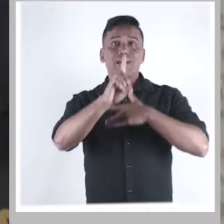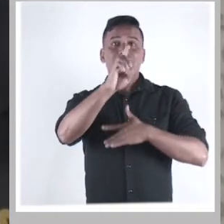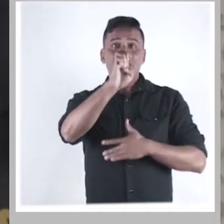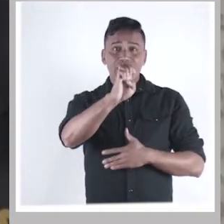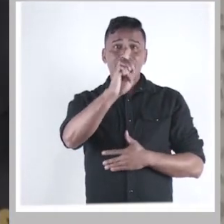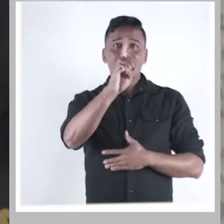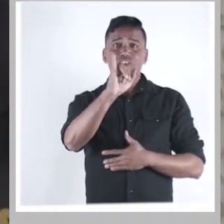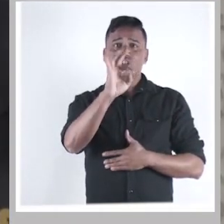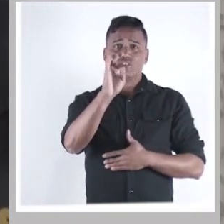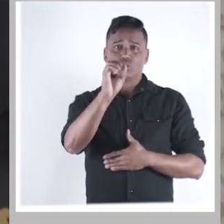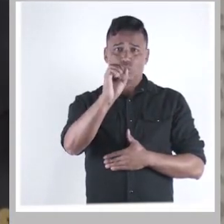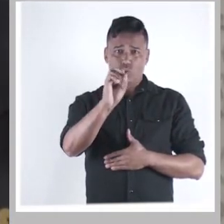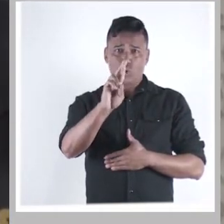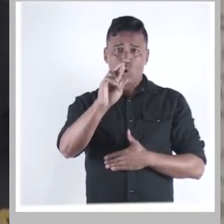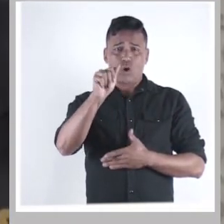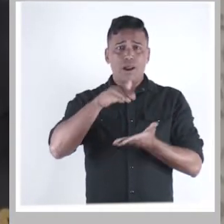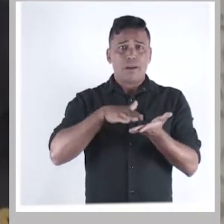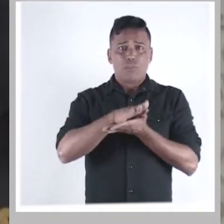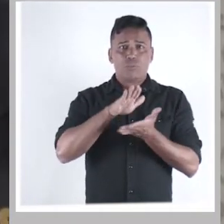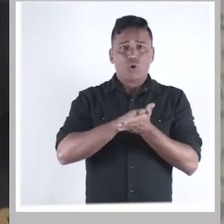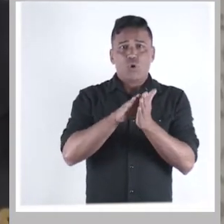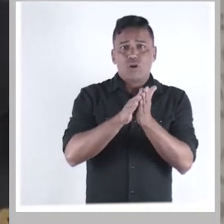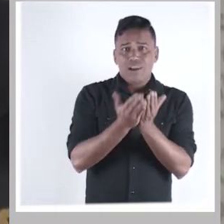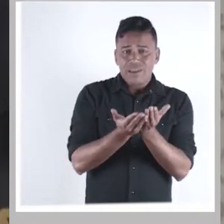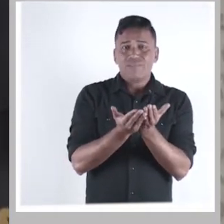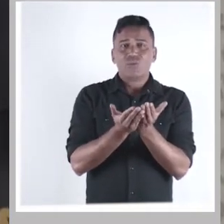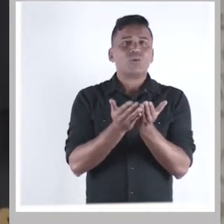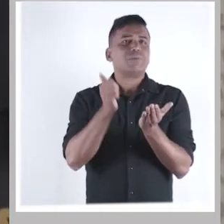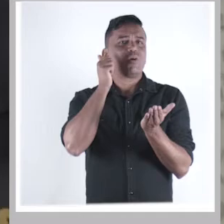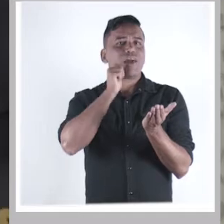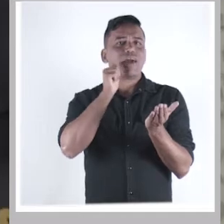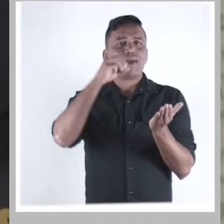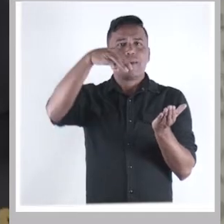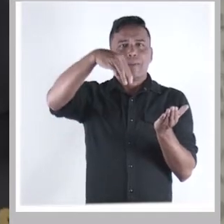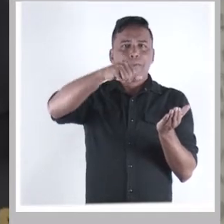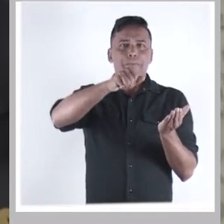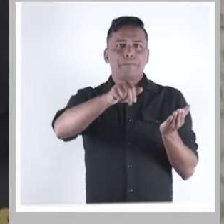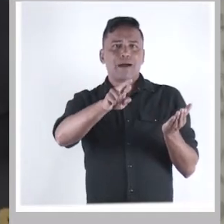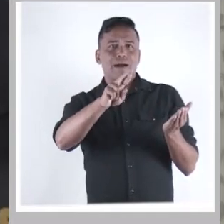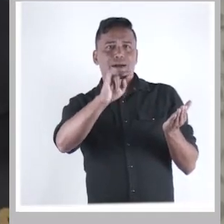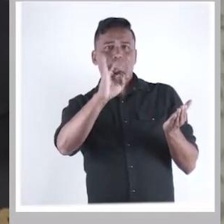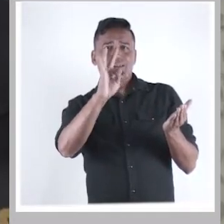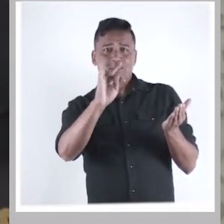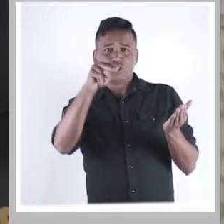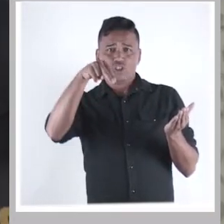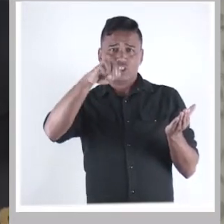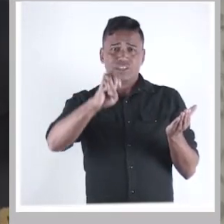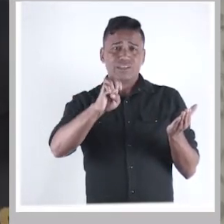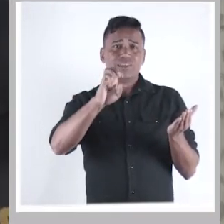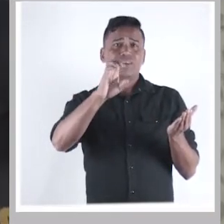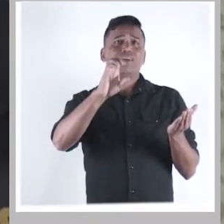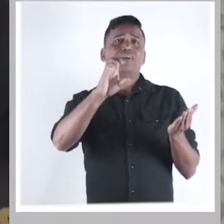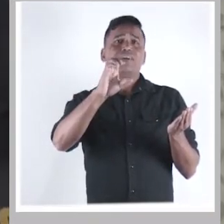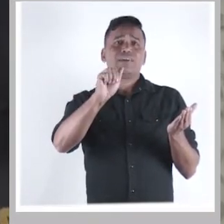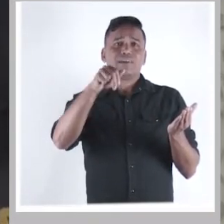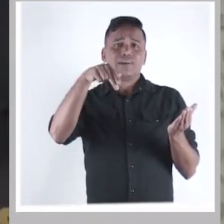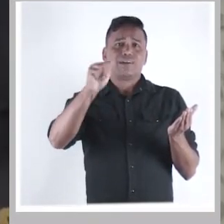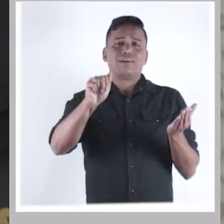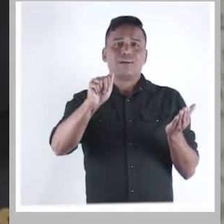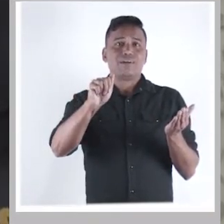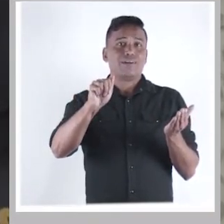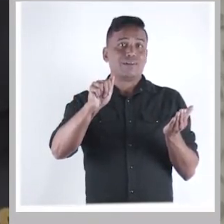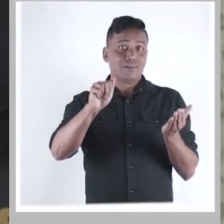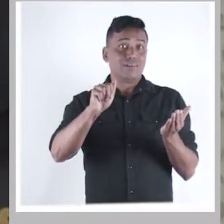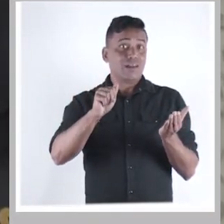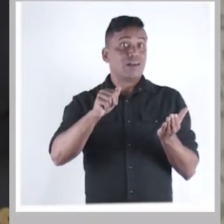a editora Todavia publicou, acho que foi esse ano, um livro da Martinicana, né? Cartas a uma Negra, sim,